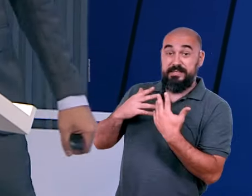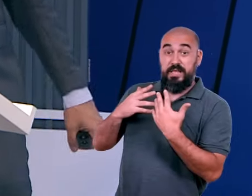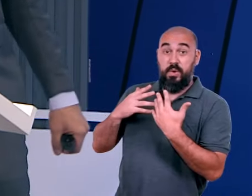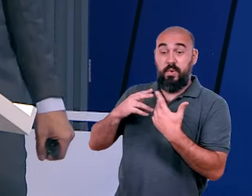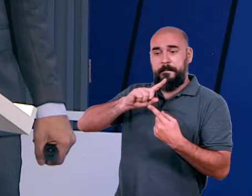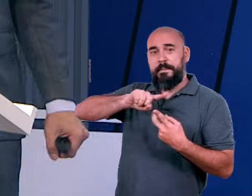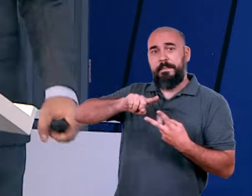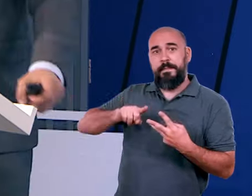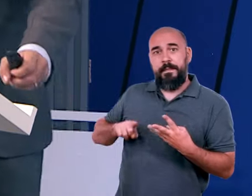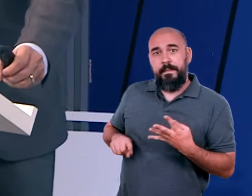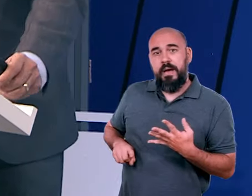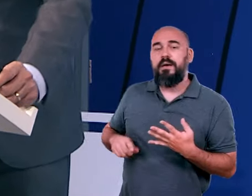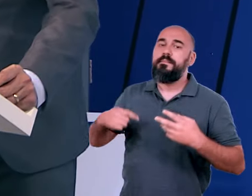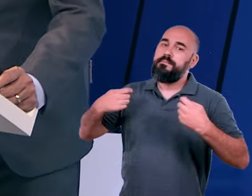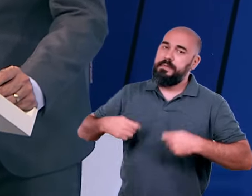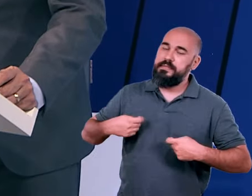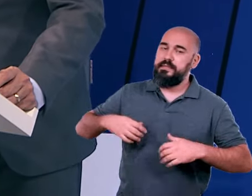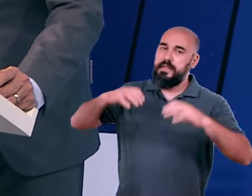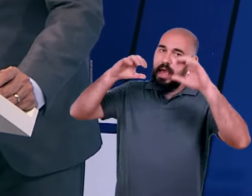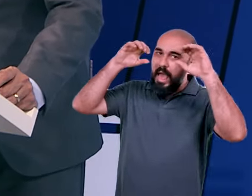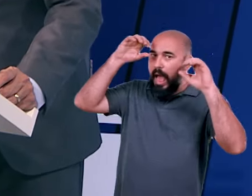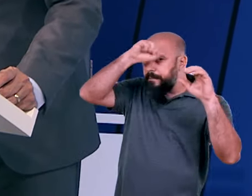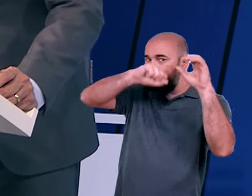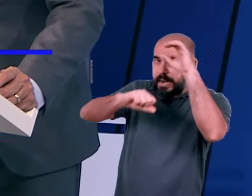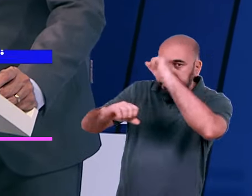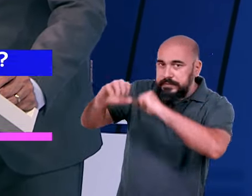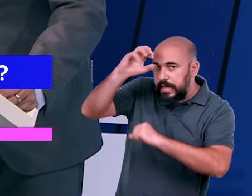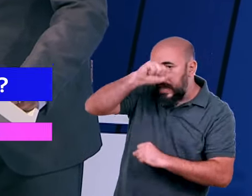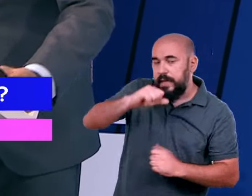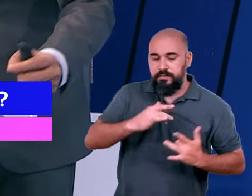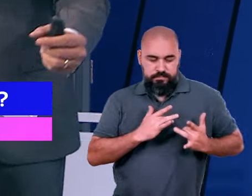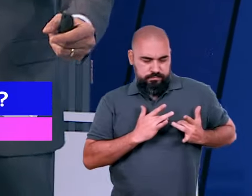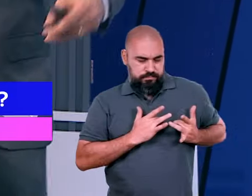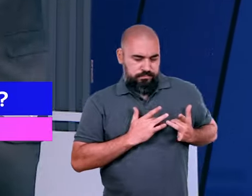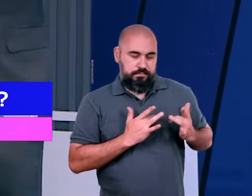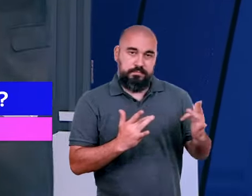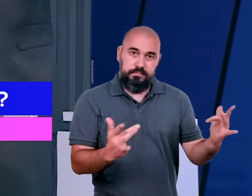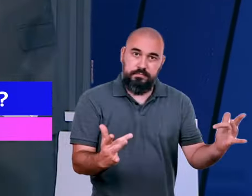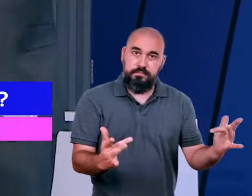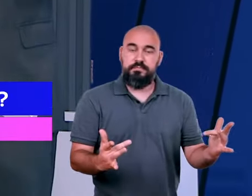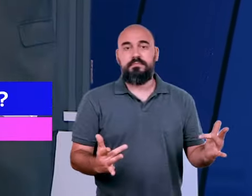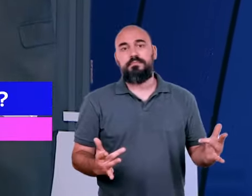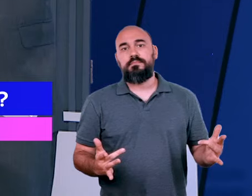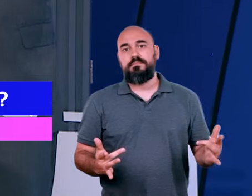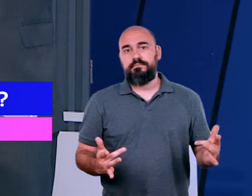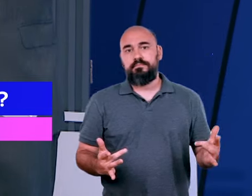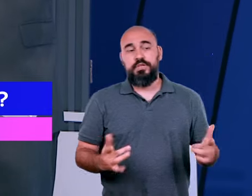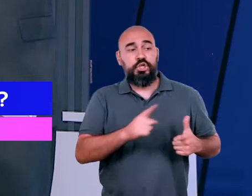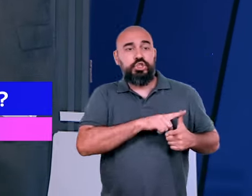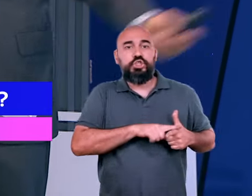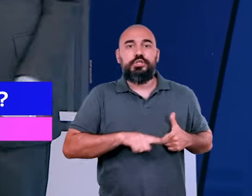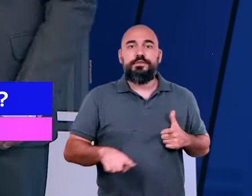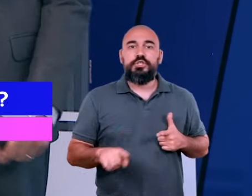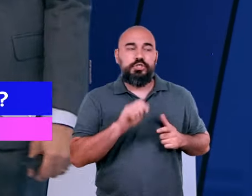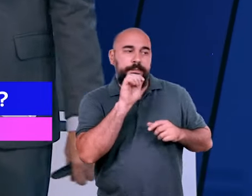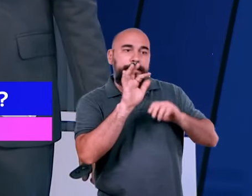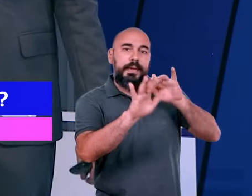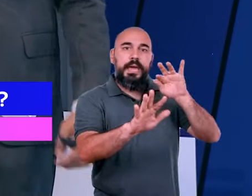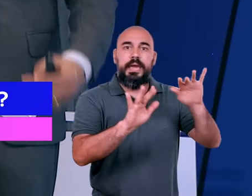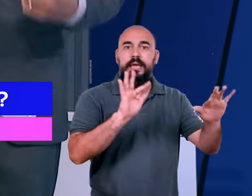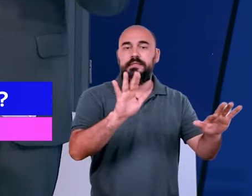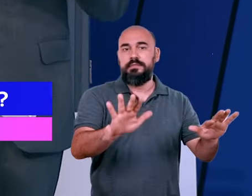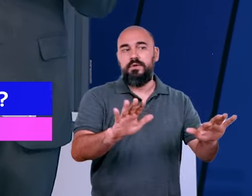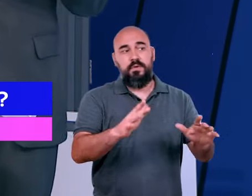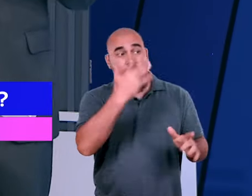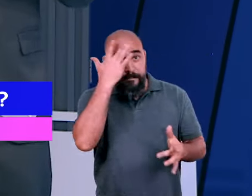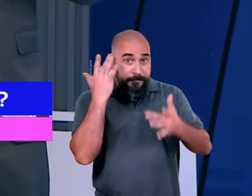Deus, aprenda a ser alguém que vive com bênçãos incontáveis às pessoas que estão à sua volta.